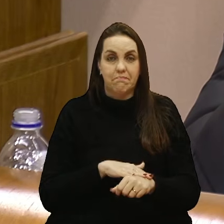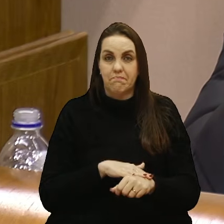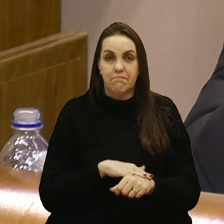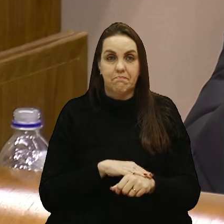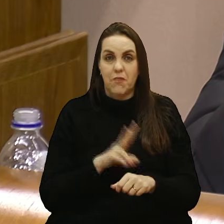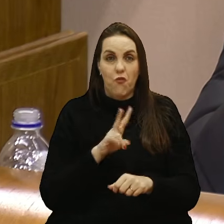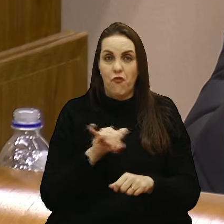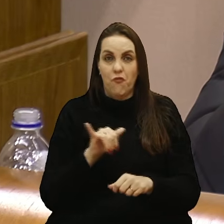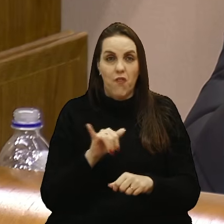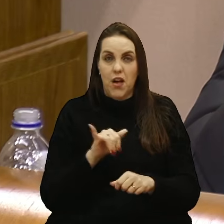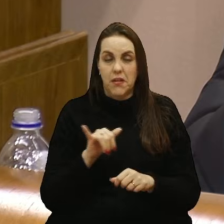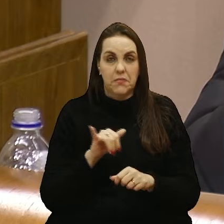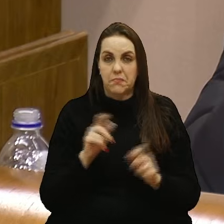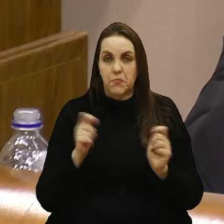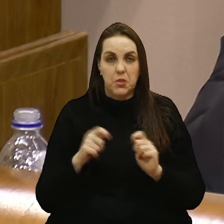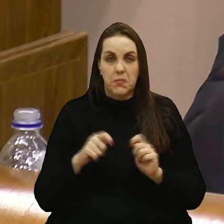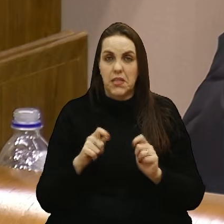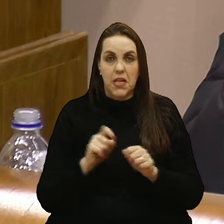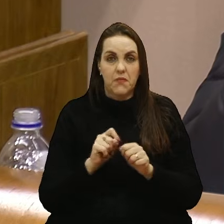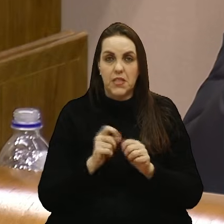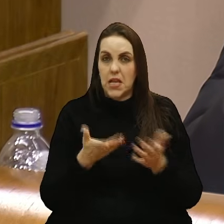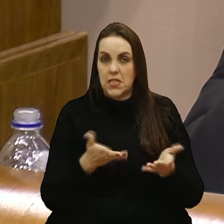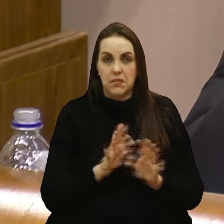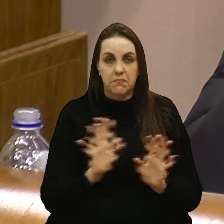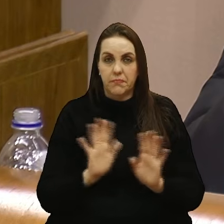não tá sendo cogitado para fazer isso, não.